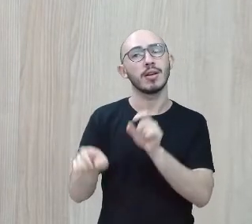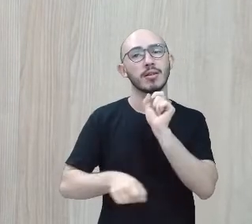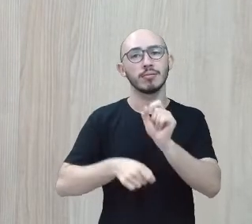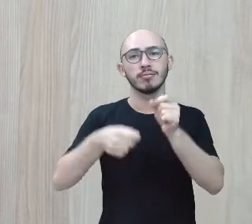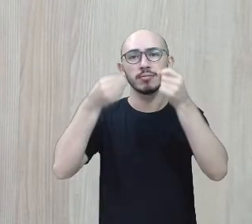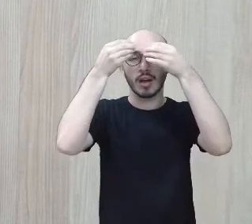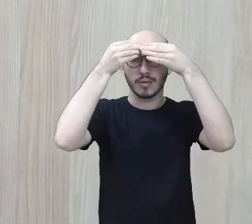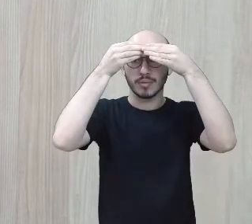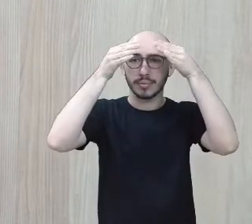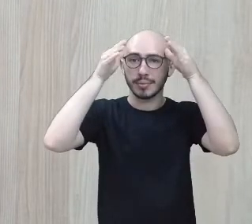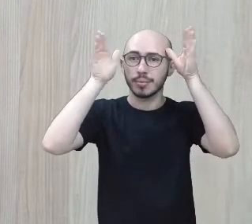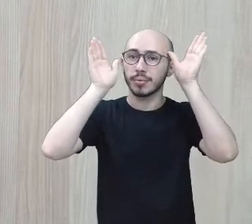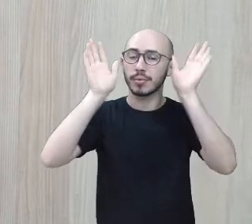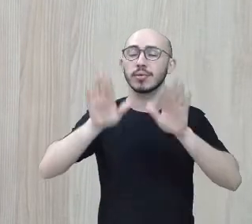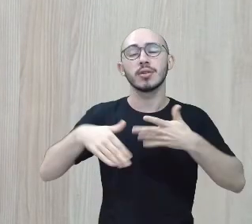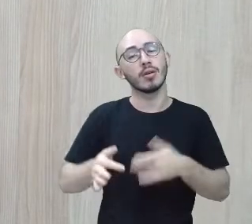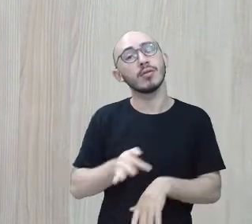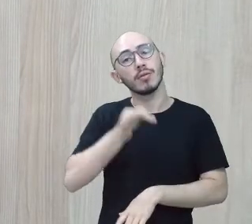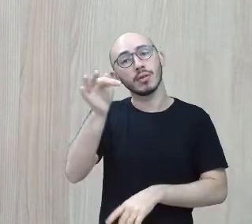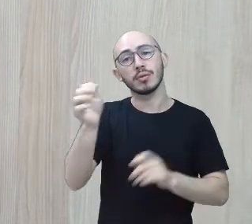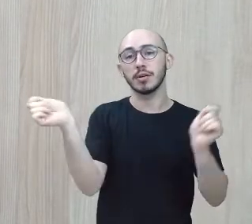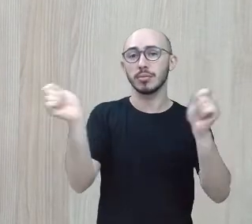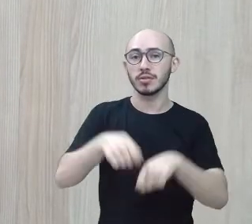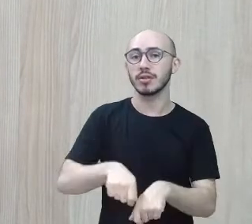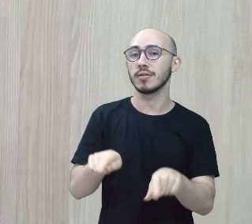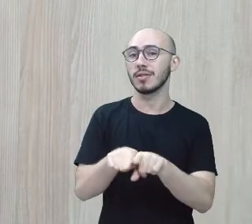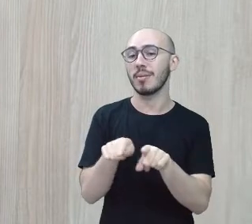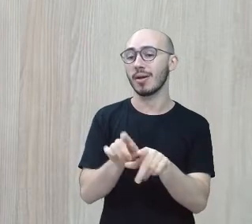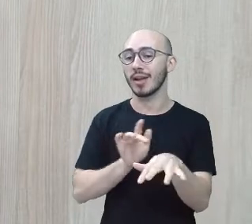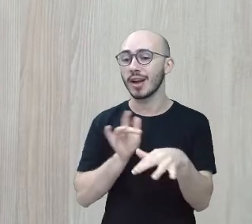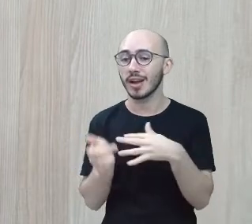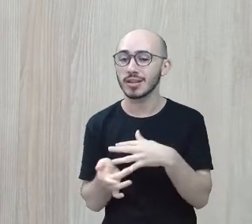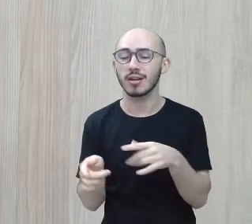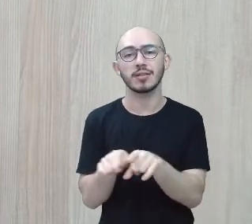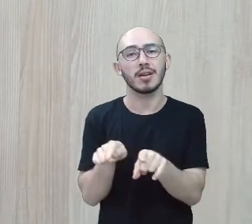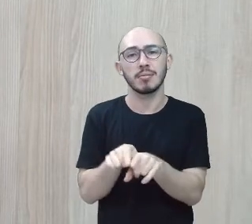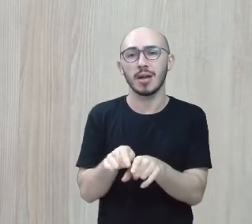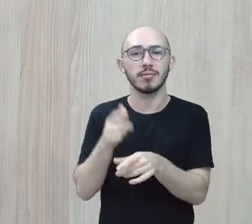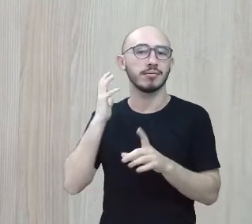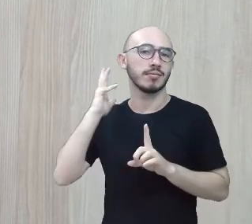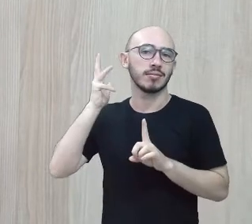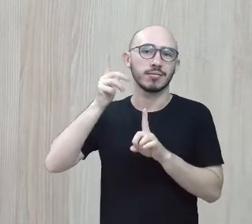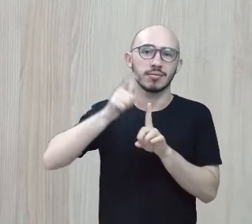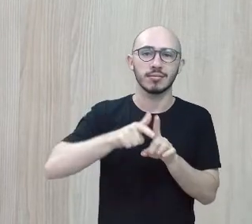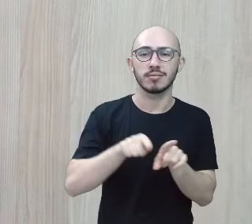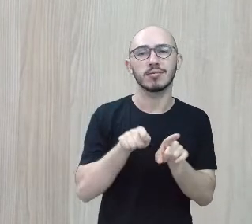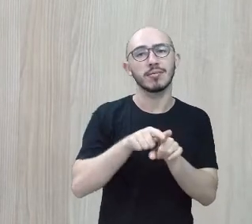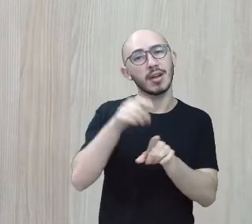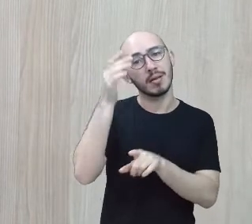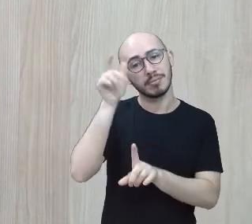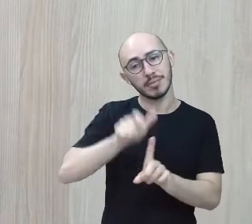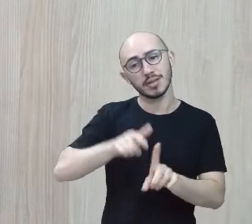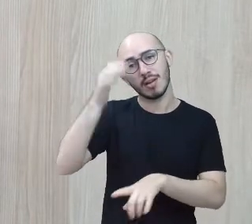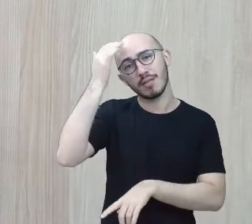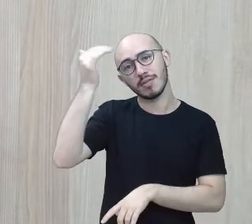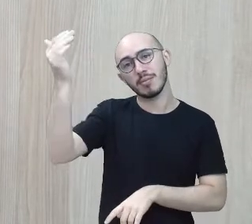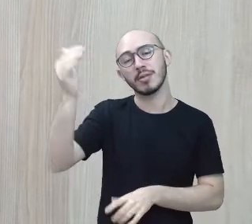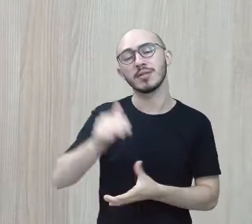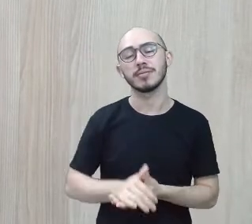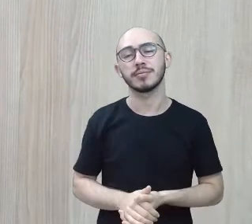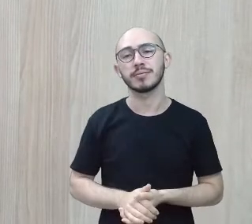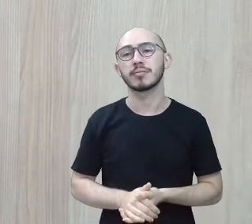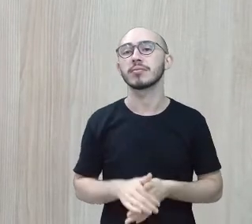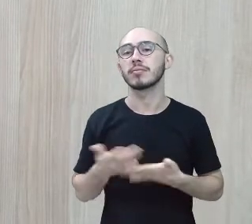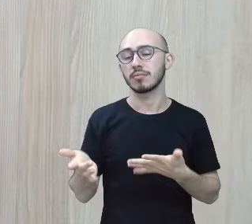gente ainda até coloca as redes sociais aí como fonte para fazer uma biografia de alguém famosa. Mas é claro que lá, na